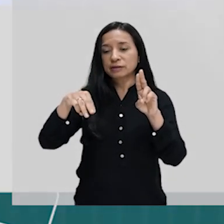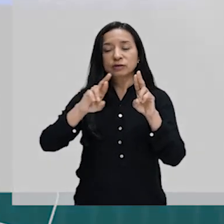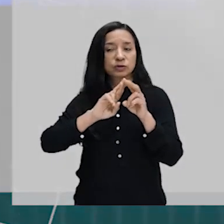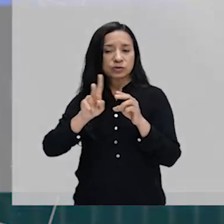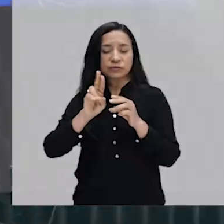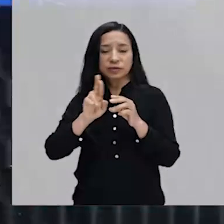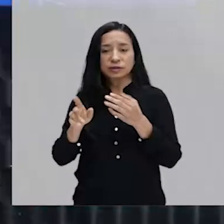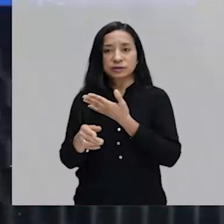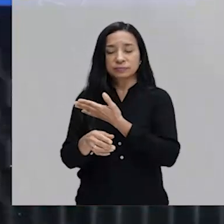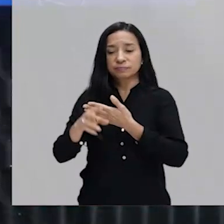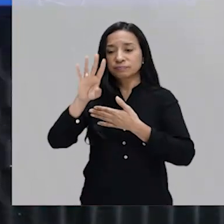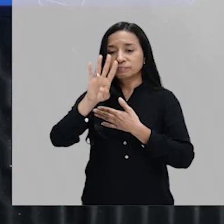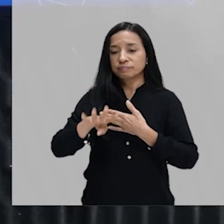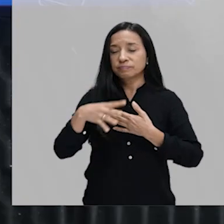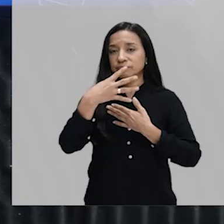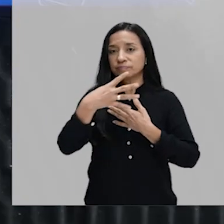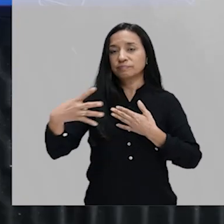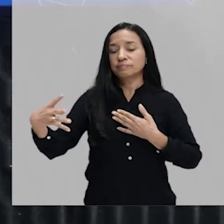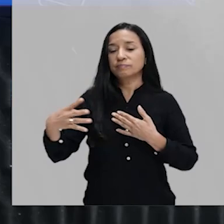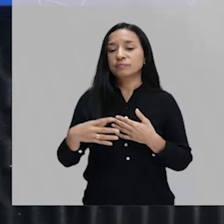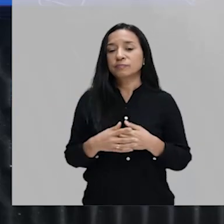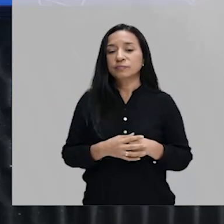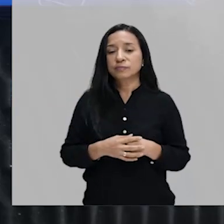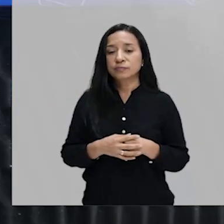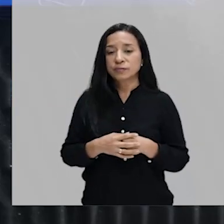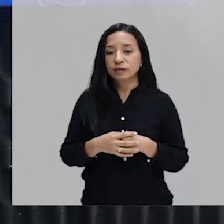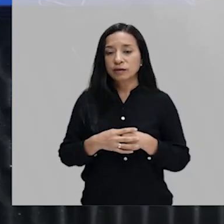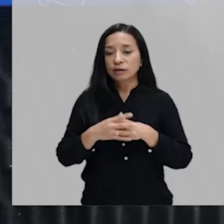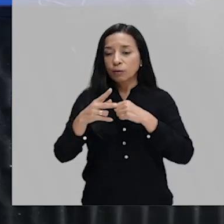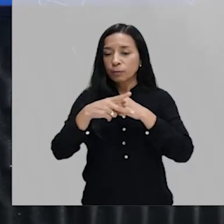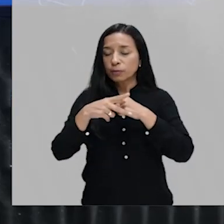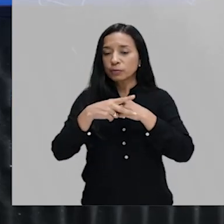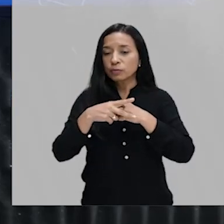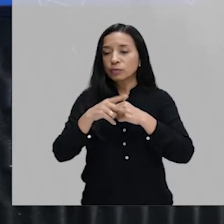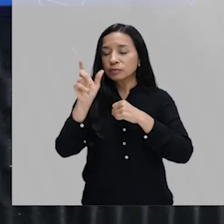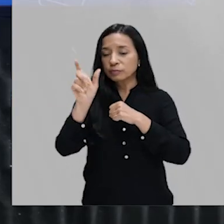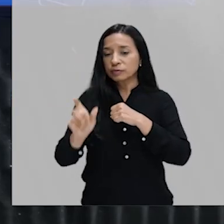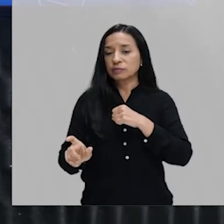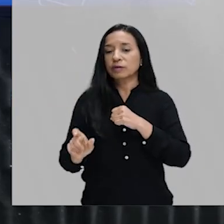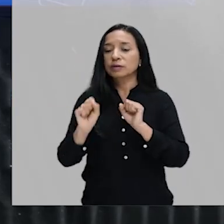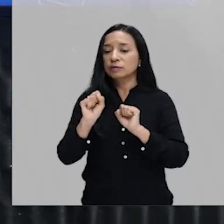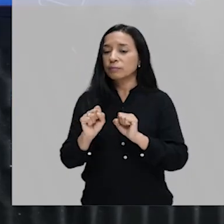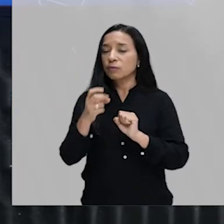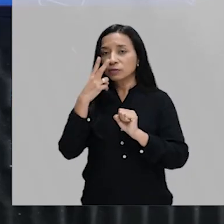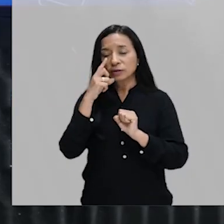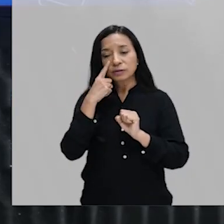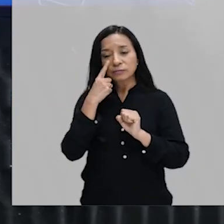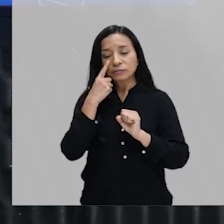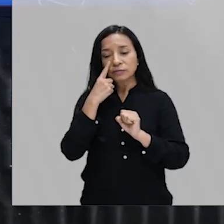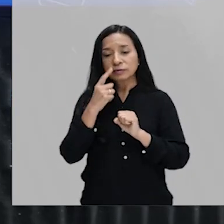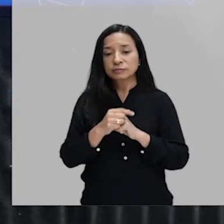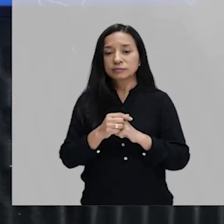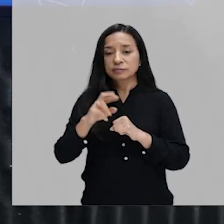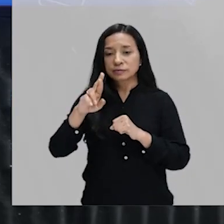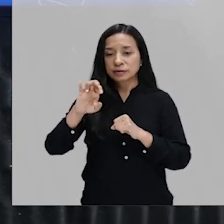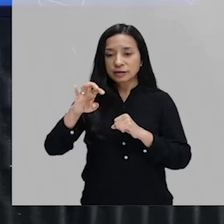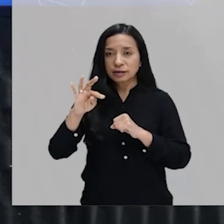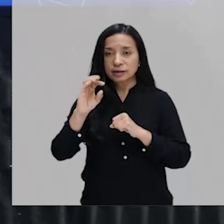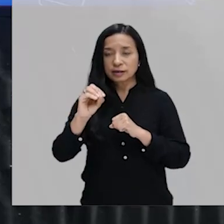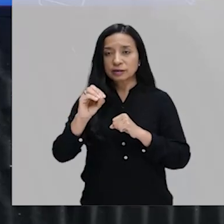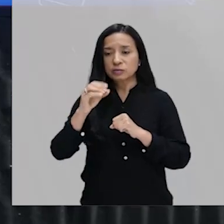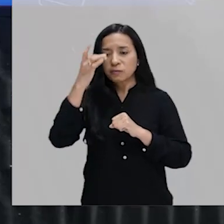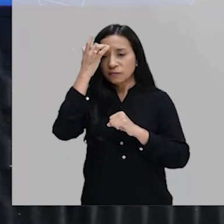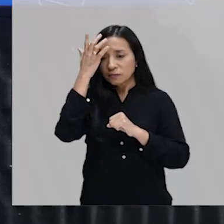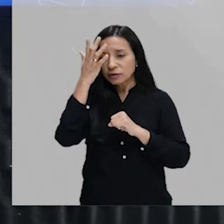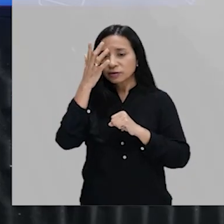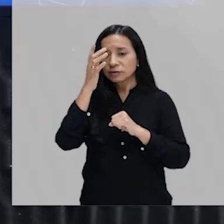diferença. Aqui os pronomes pessoais. No quadro vocês podem acompanhar os pronomes pessoais do caso reto, né? Que são bem fáceis. E